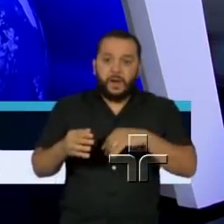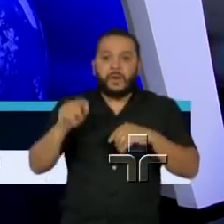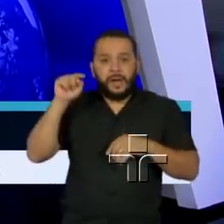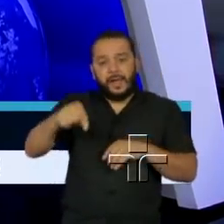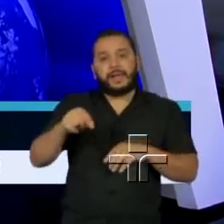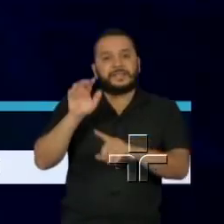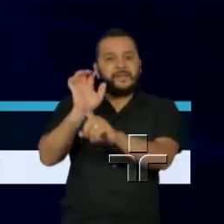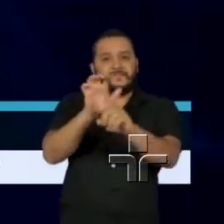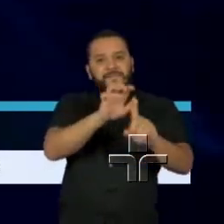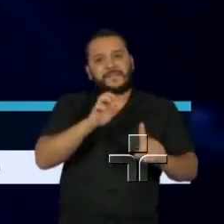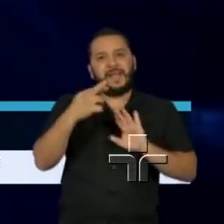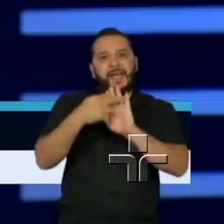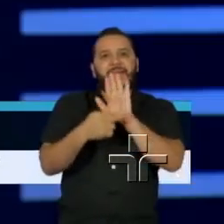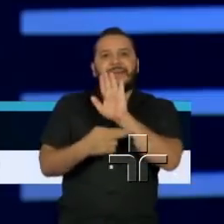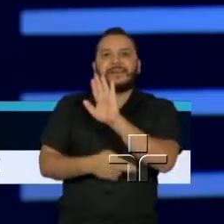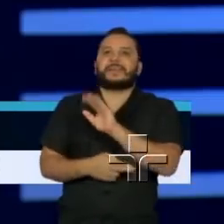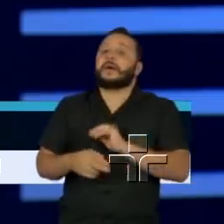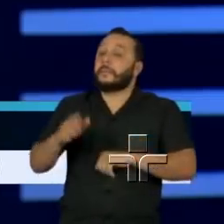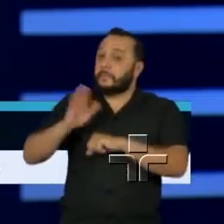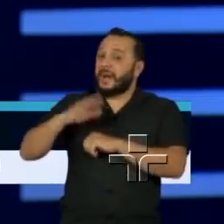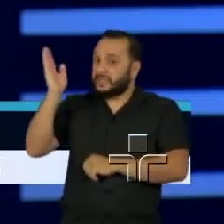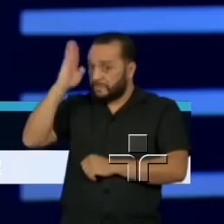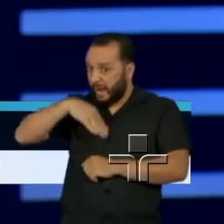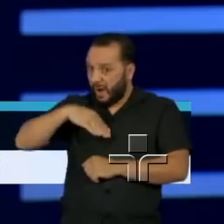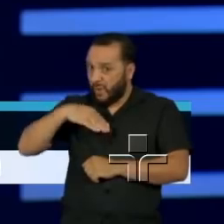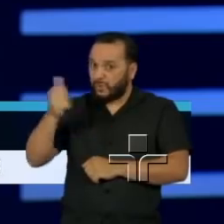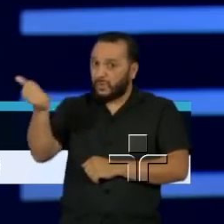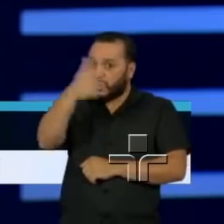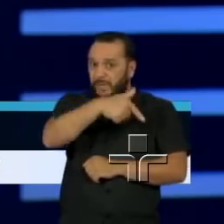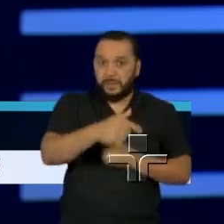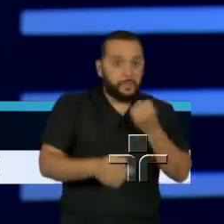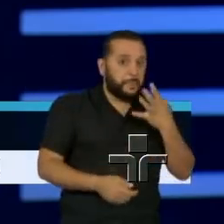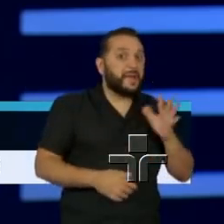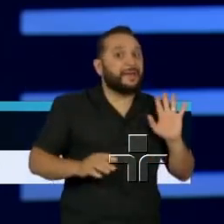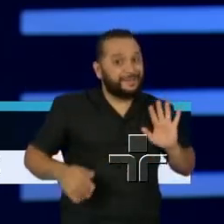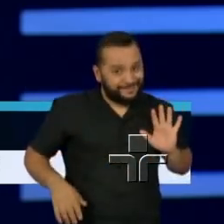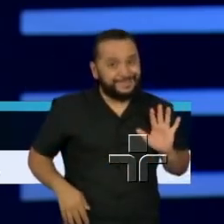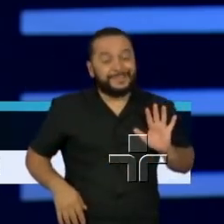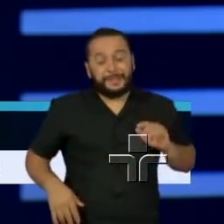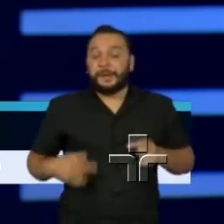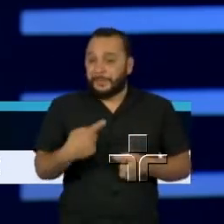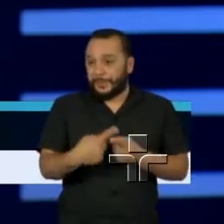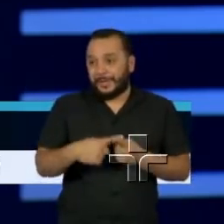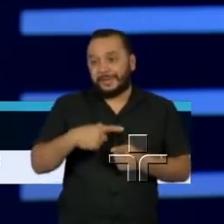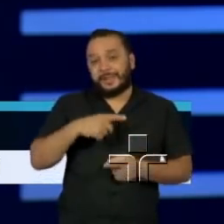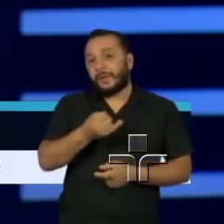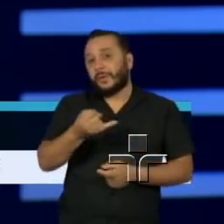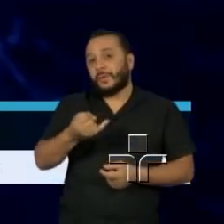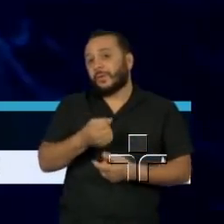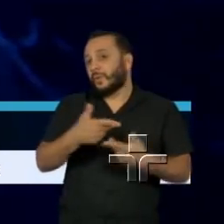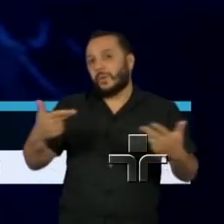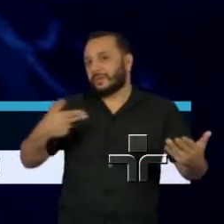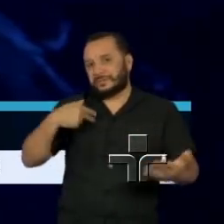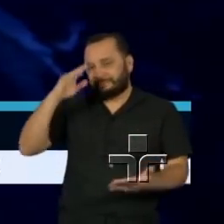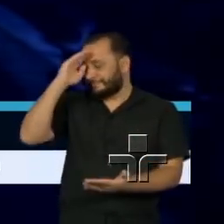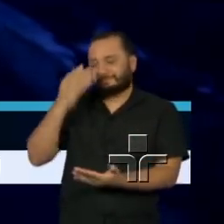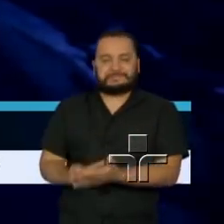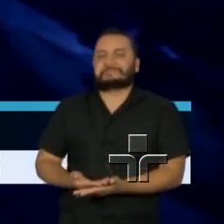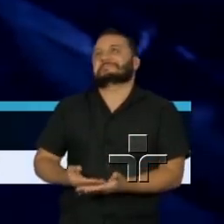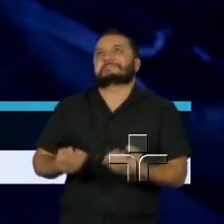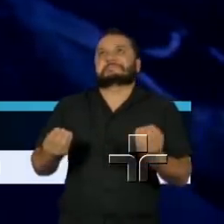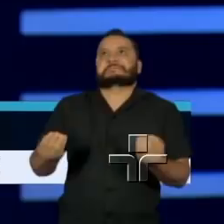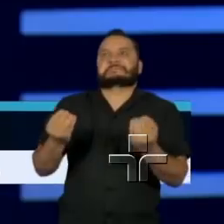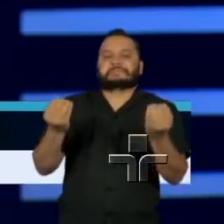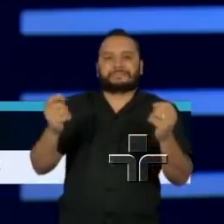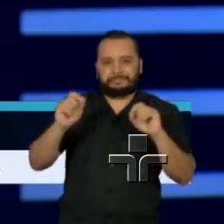regras. É mais para o mal do que para o bem, viu? Não é por nada não, porque, olha, tem coisas inacreditáveis. Muito bem, agradecemos a presença